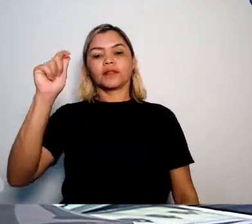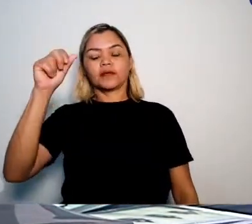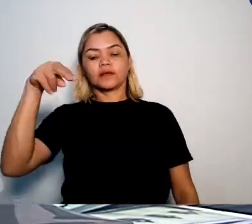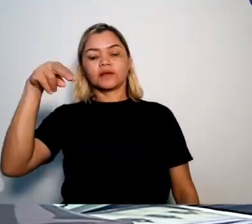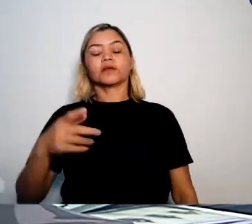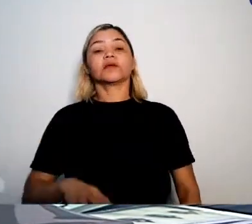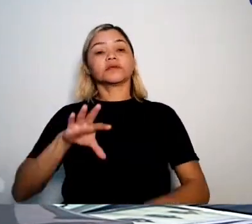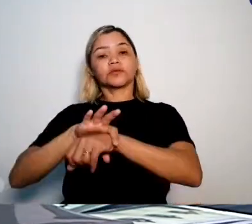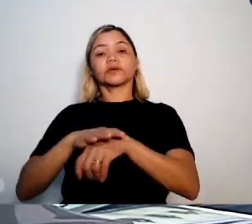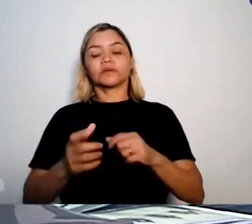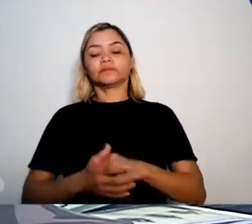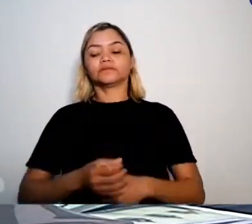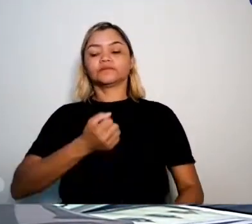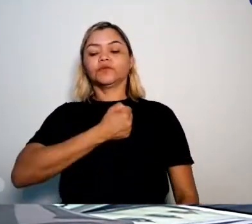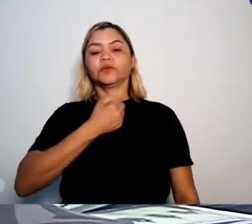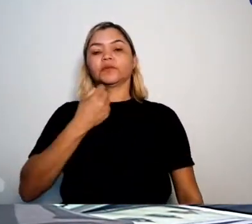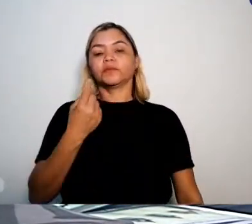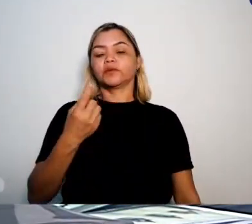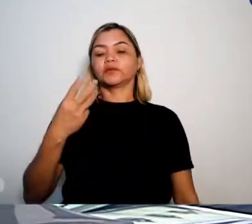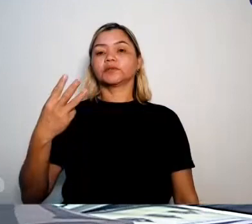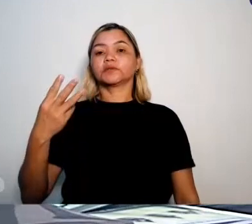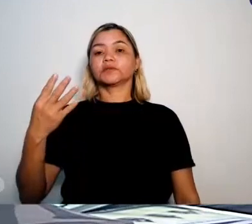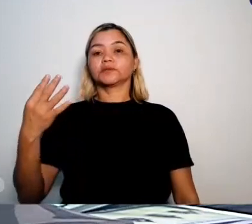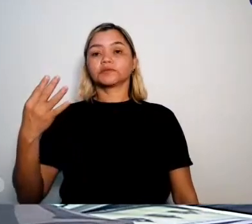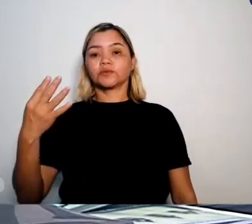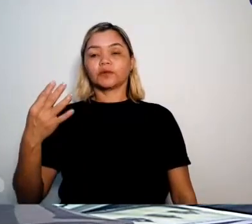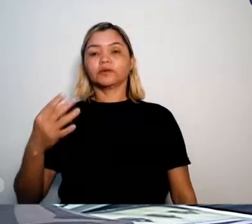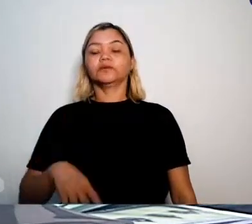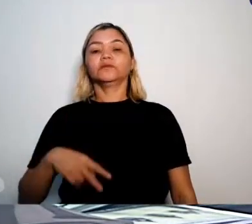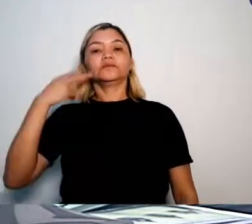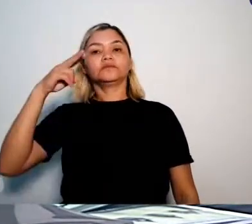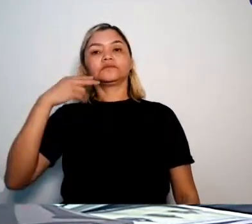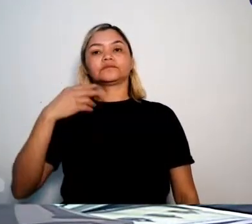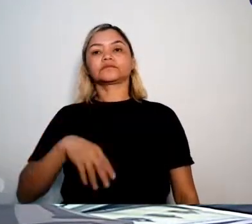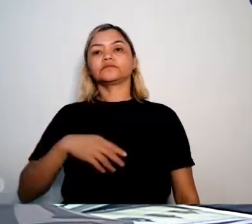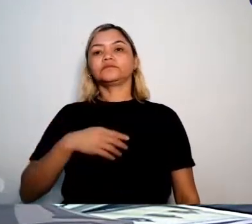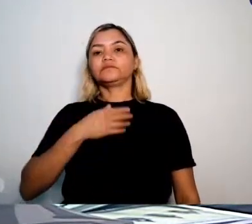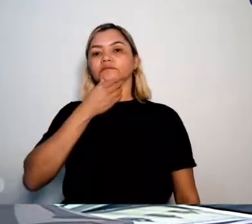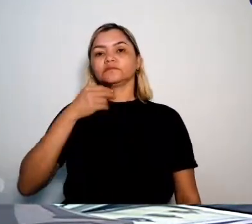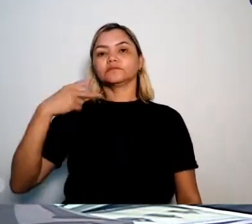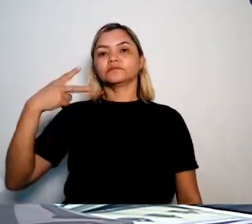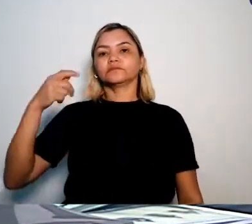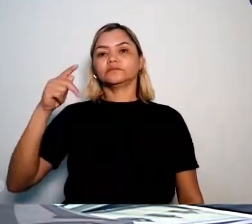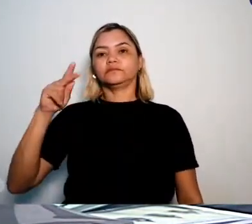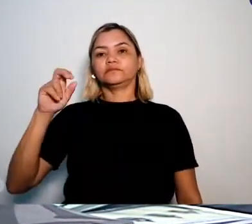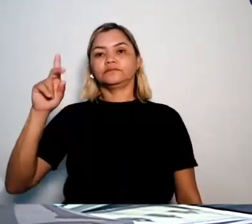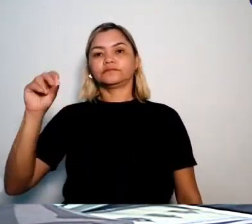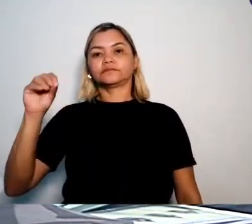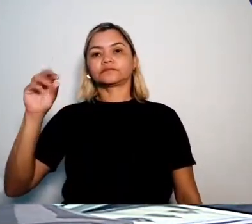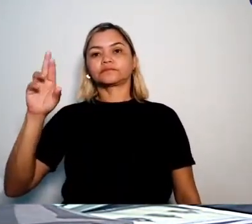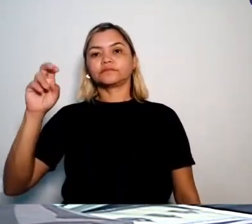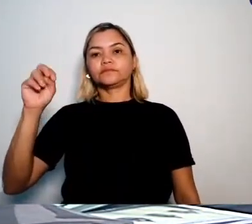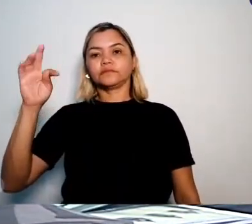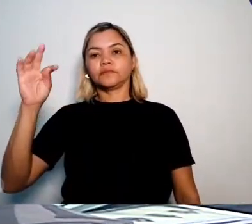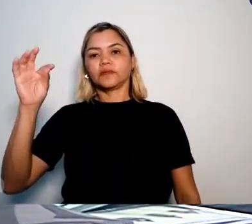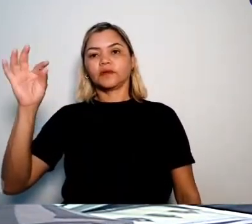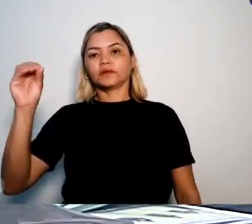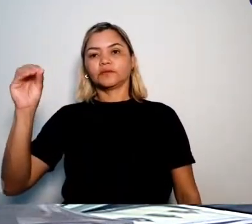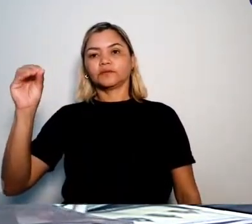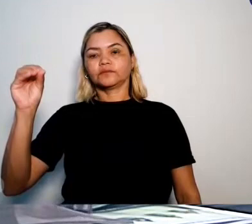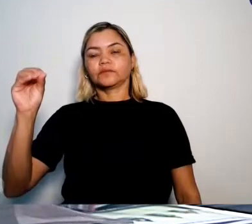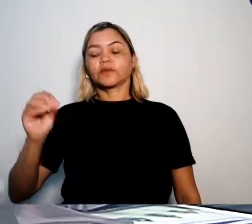Número 1304, de autoria do vereador Paulo Renato, ao prefeito municipal,